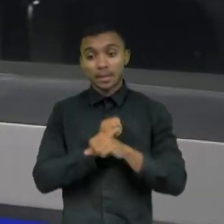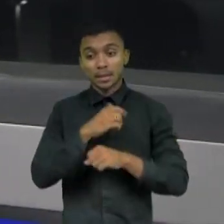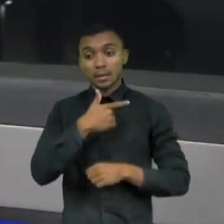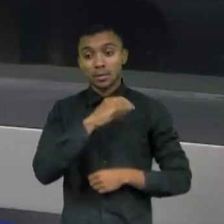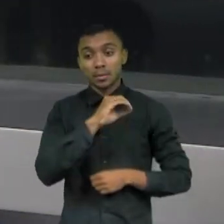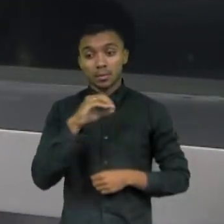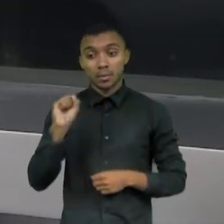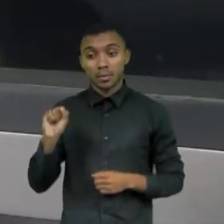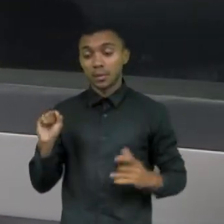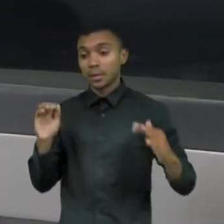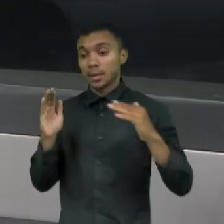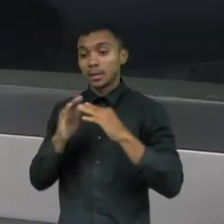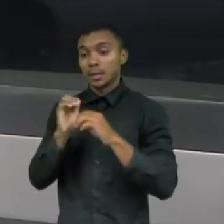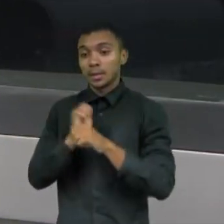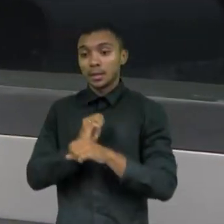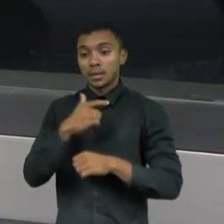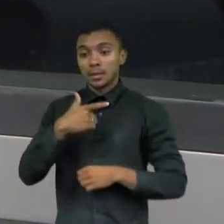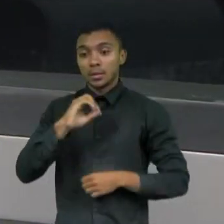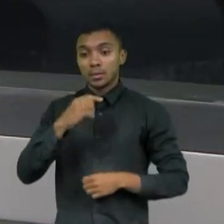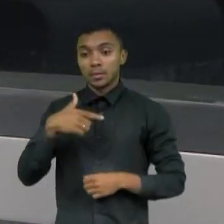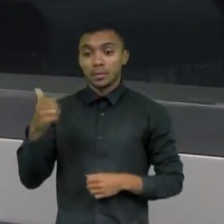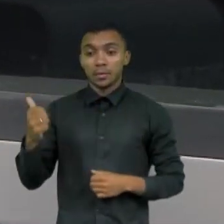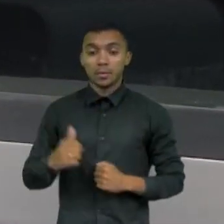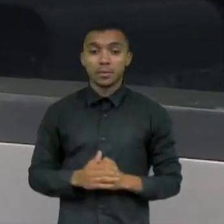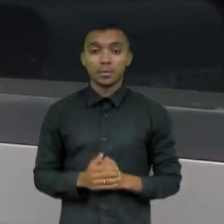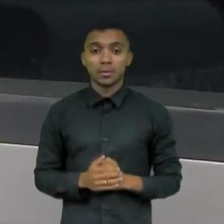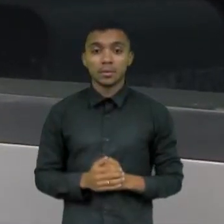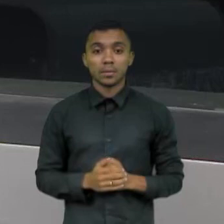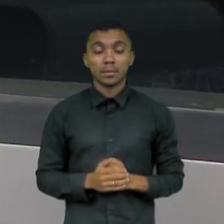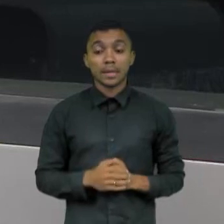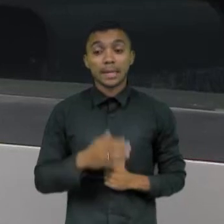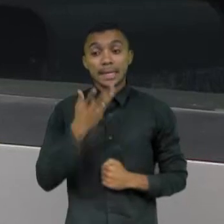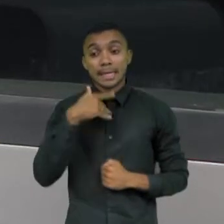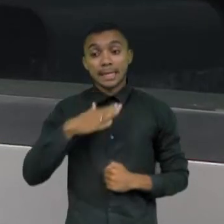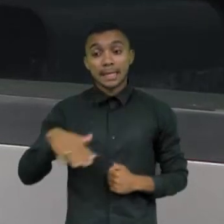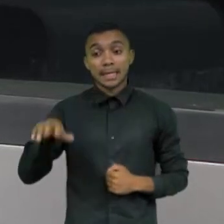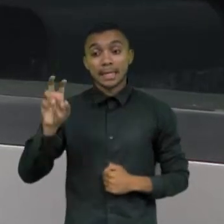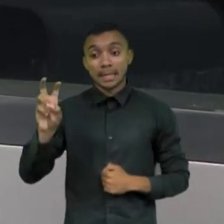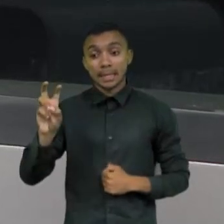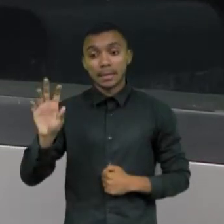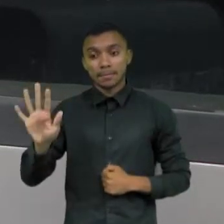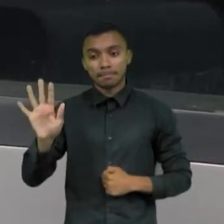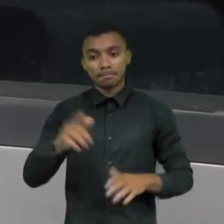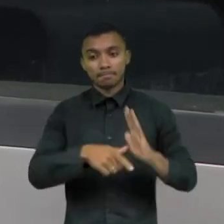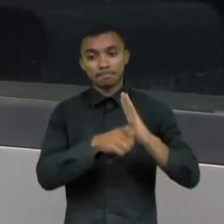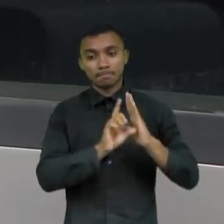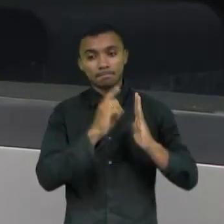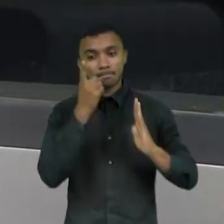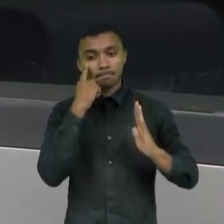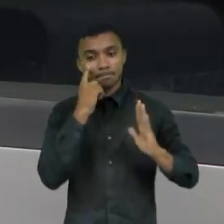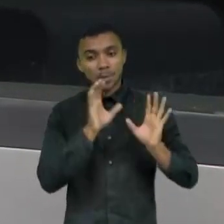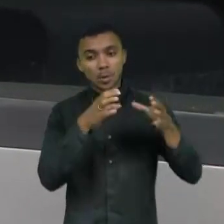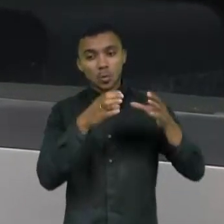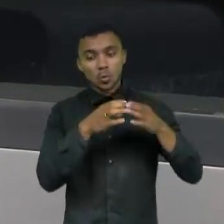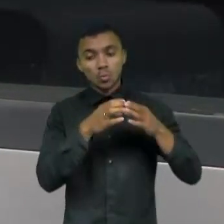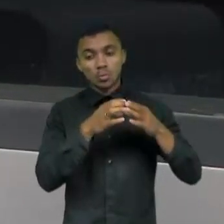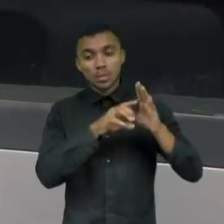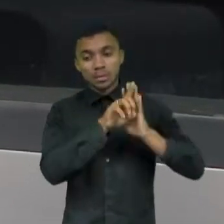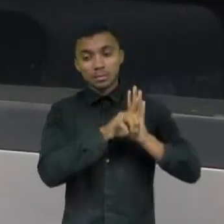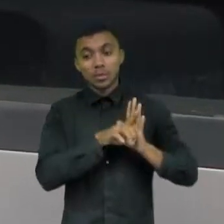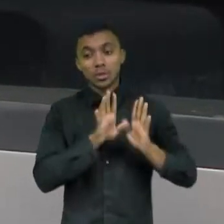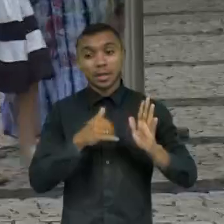e 2021. Uma a cada 5 crianças atendidas pelo Sistema Único de Saúde está